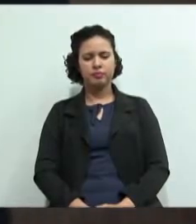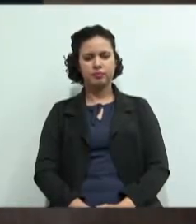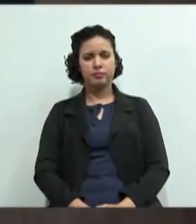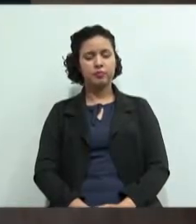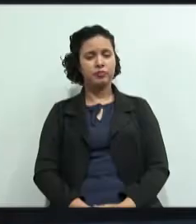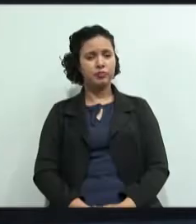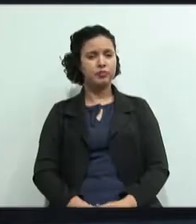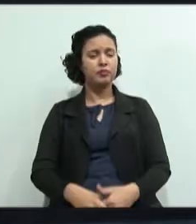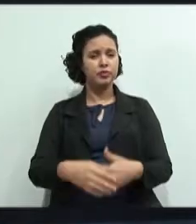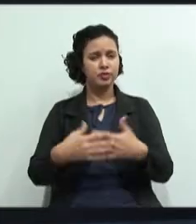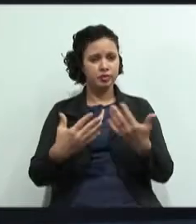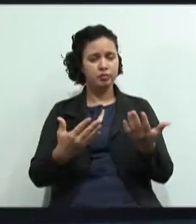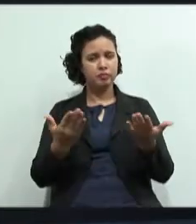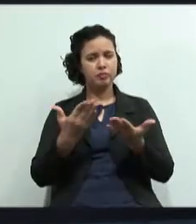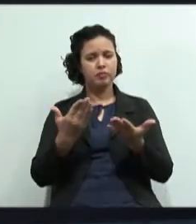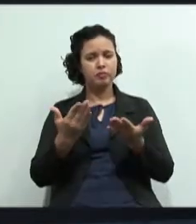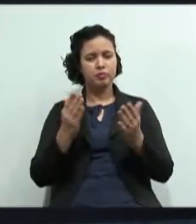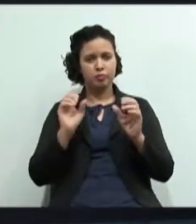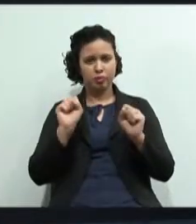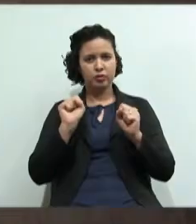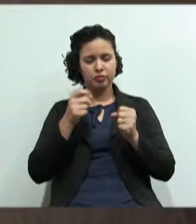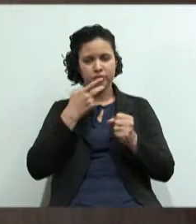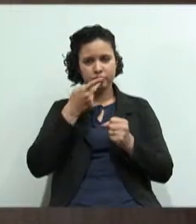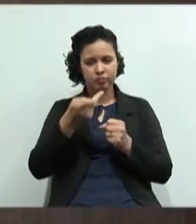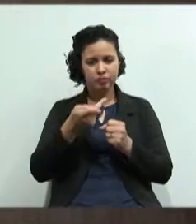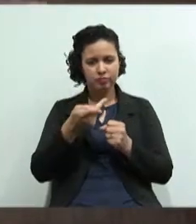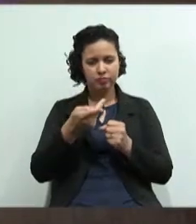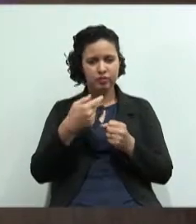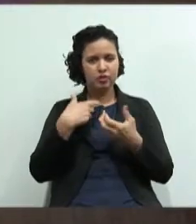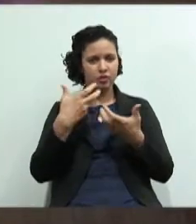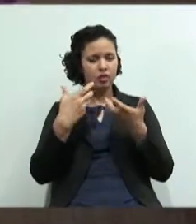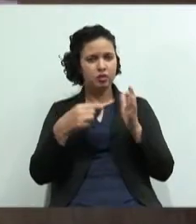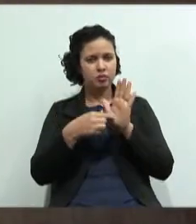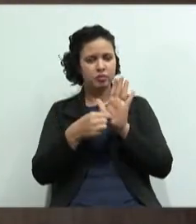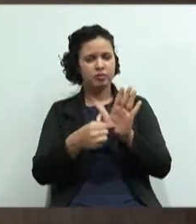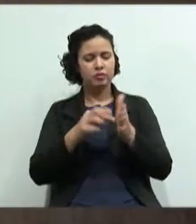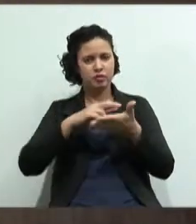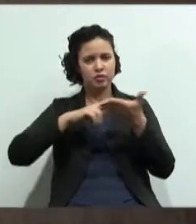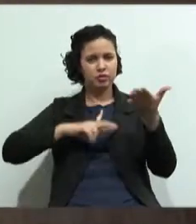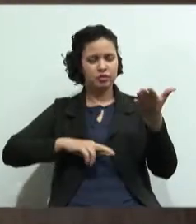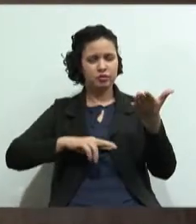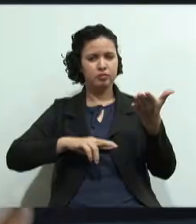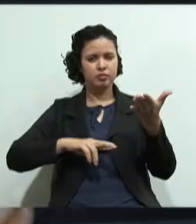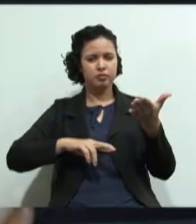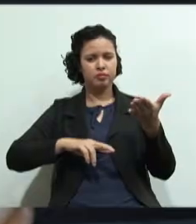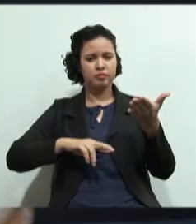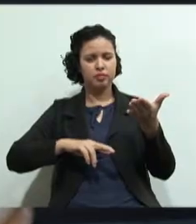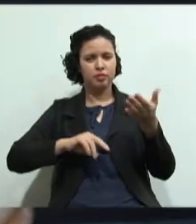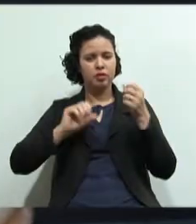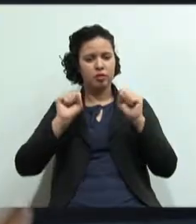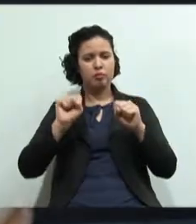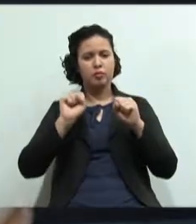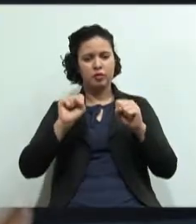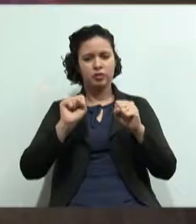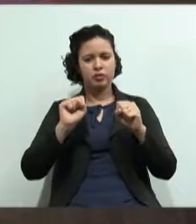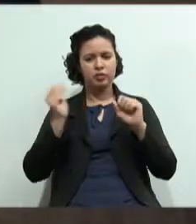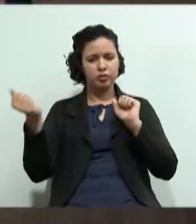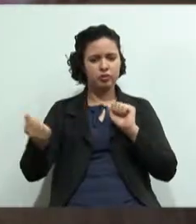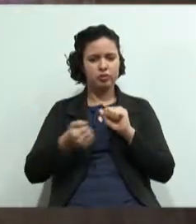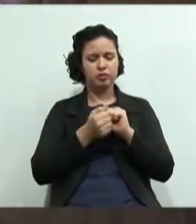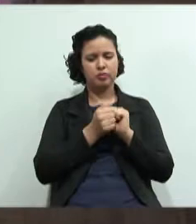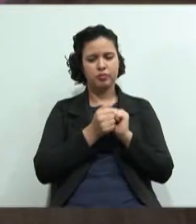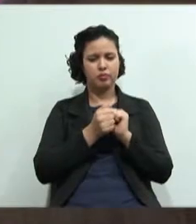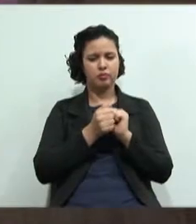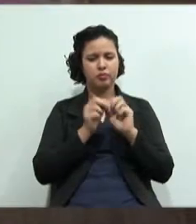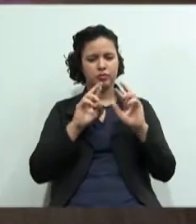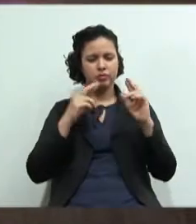Seu Carlos, Sim? pode falar? Pode falar. É que eu queria apresentar um relatório de resultados. O senhor poderia vir com a gente? A gente está na sala